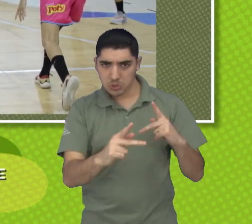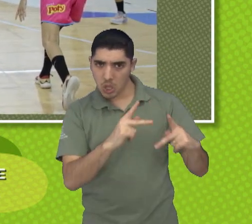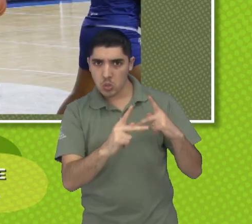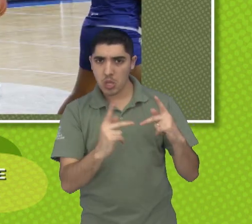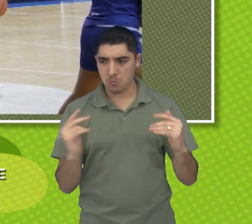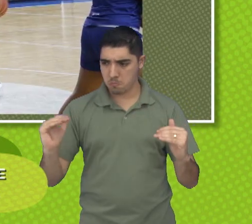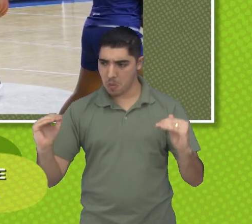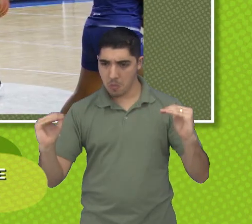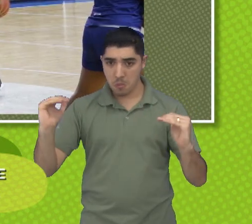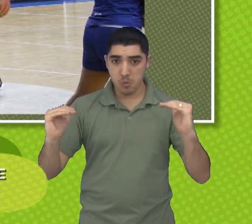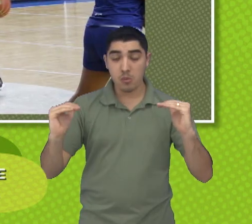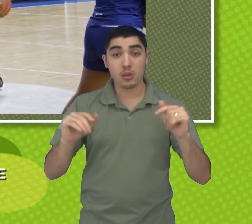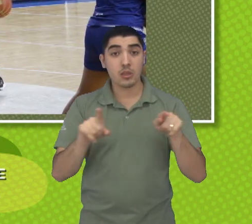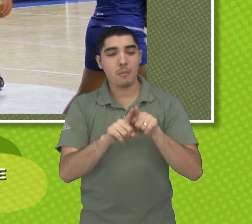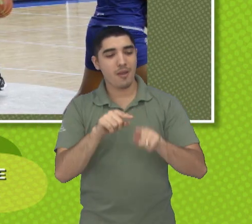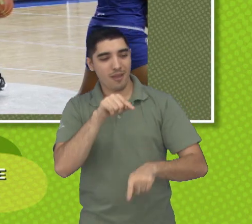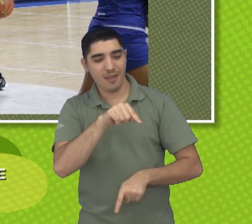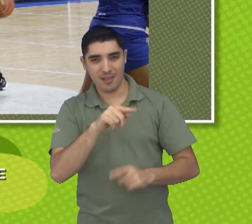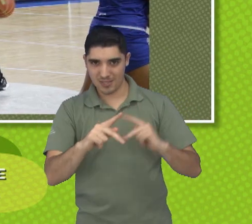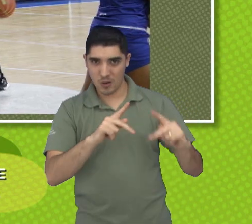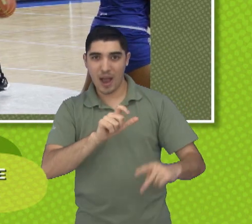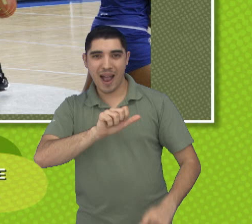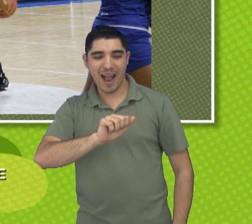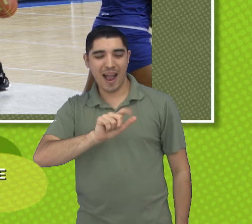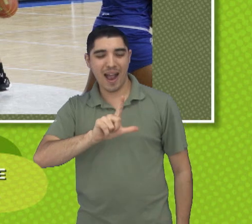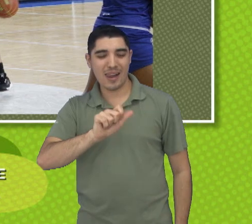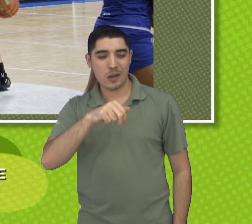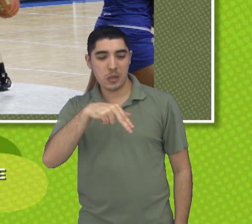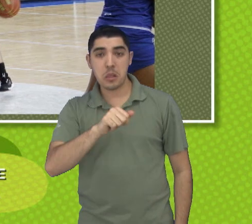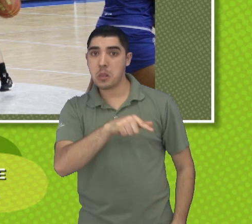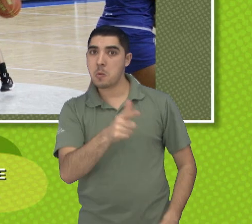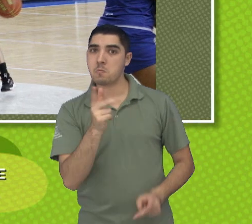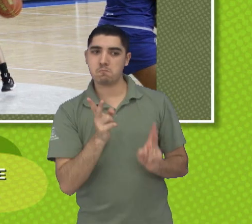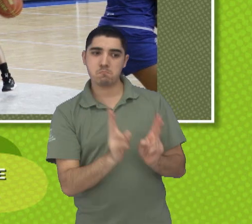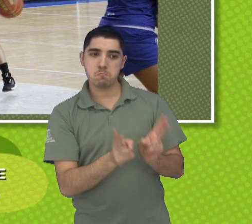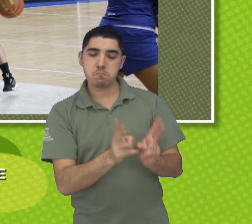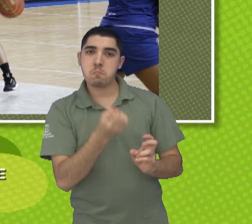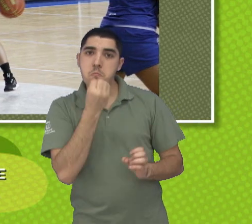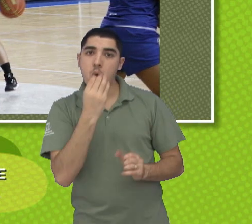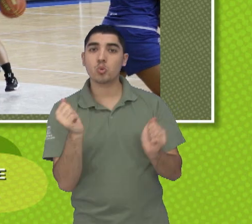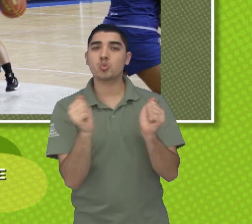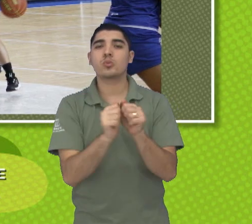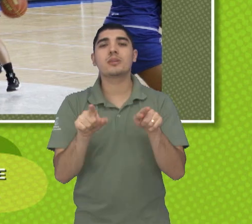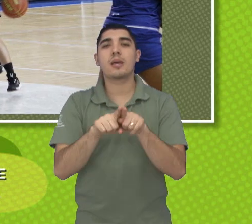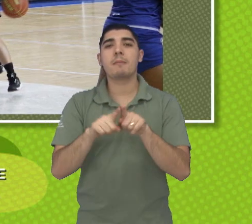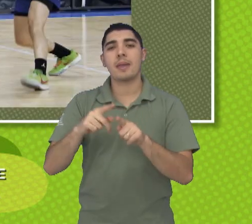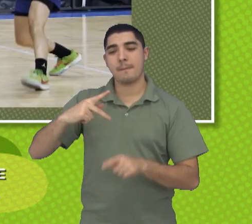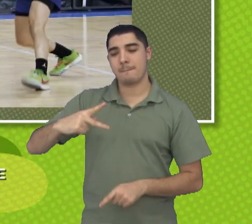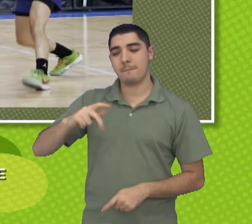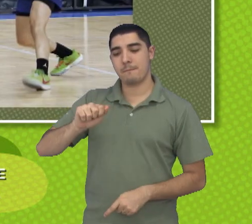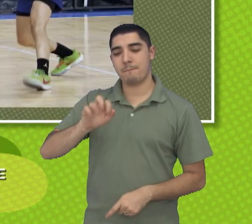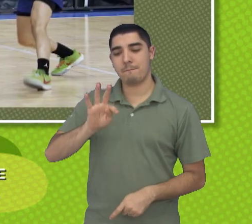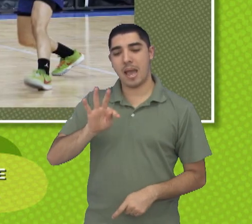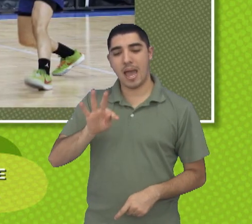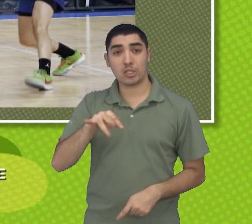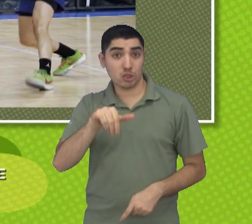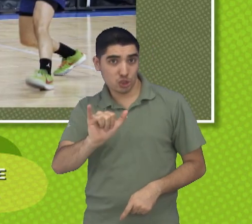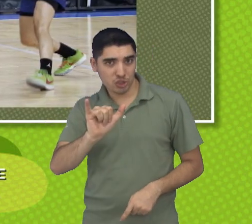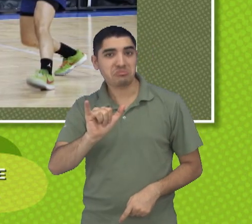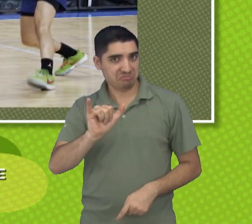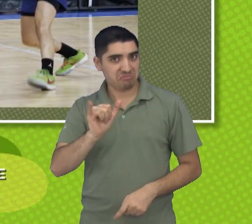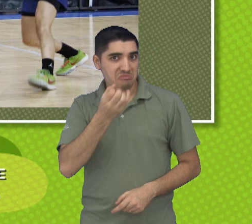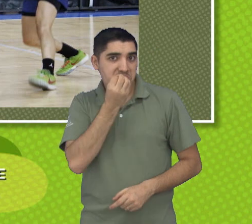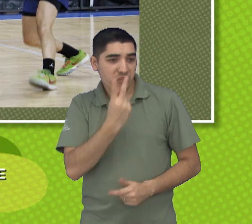Ponto positivo para a Alana, né? Que ela vem conseguindo manter essa regularidade, junto com a Paty Teixeira, tem alavancado a atuação das meninas.